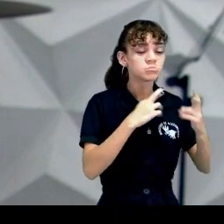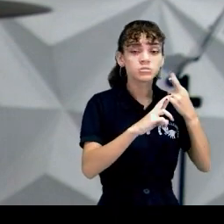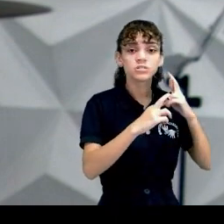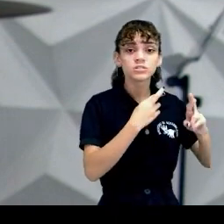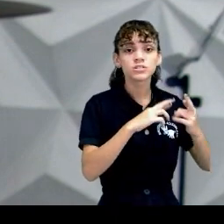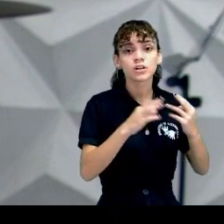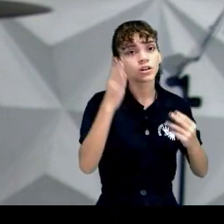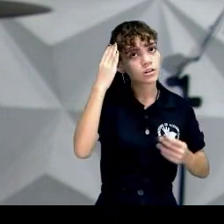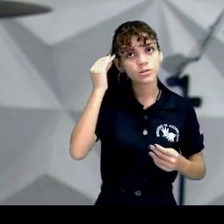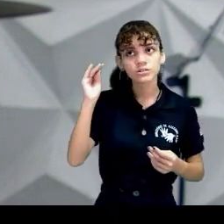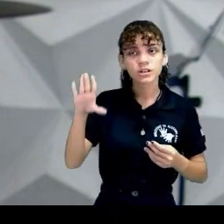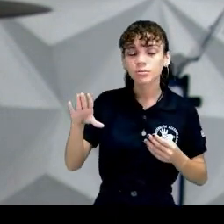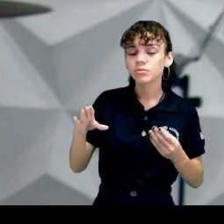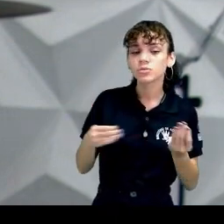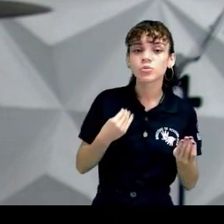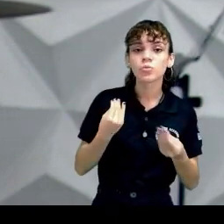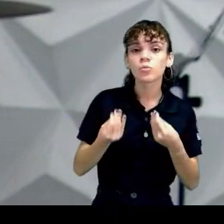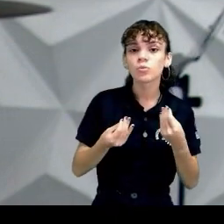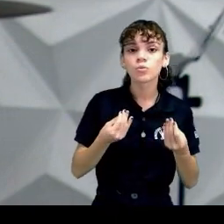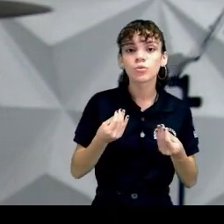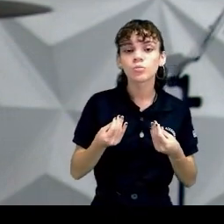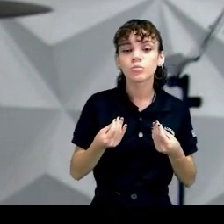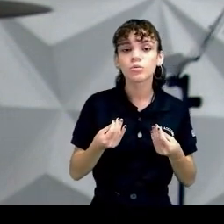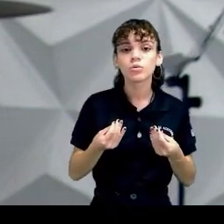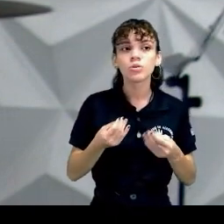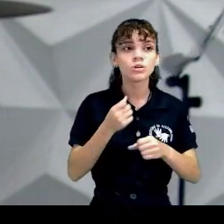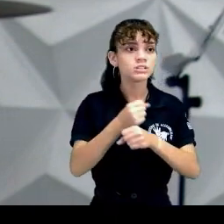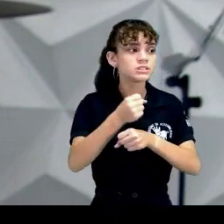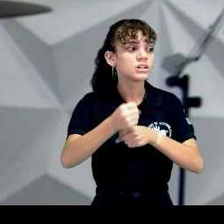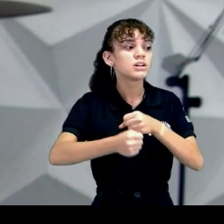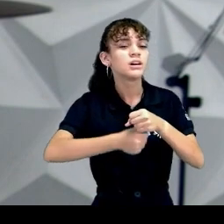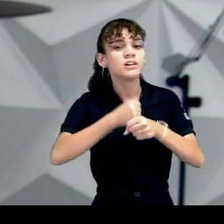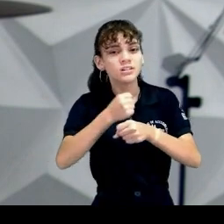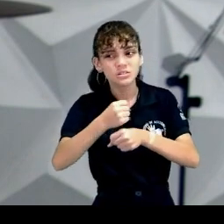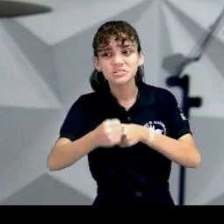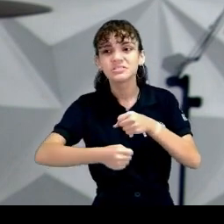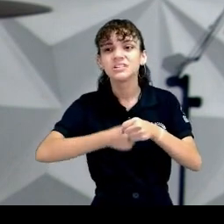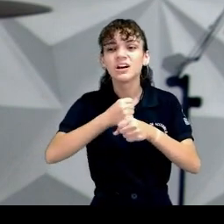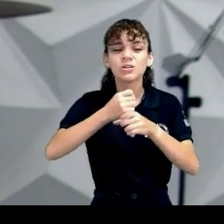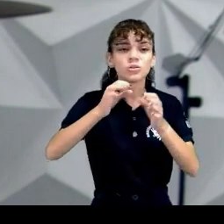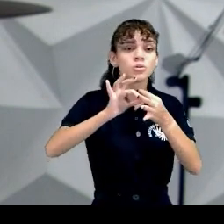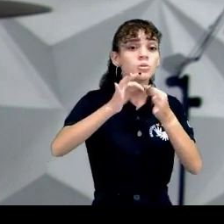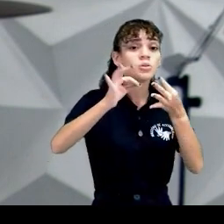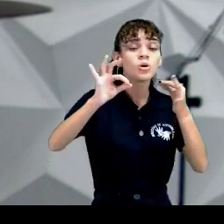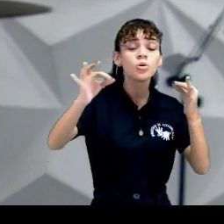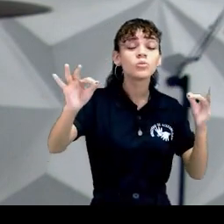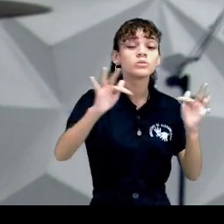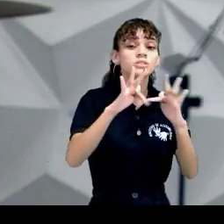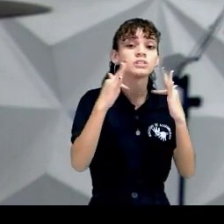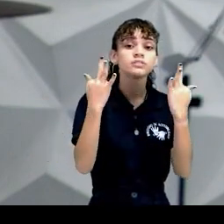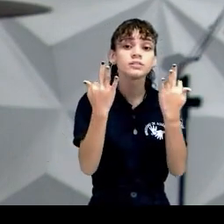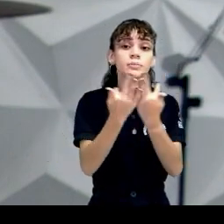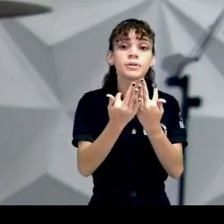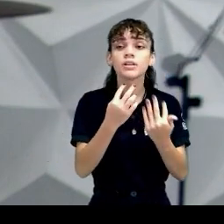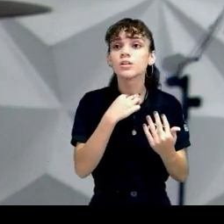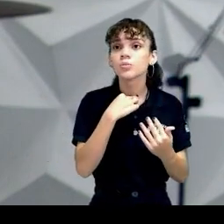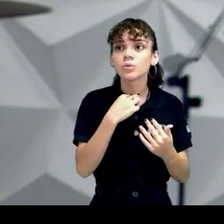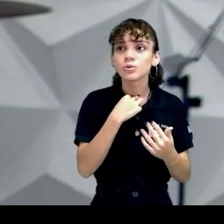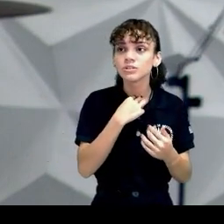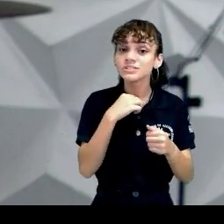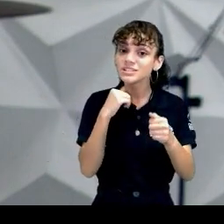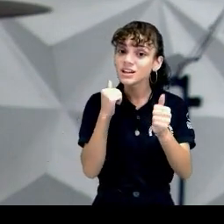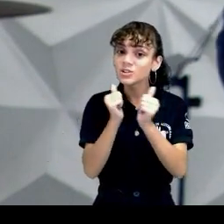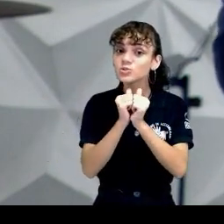tempo eles não podiam nem ter proximidade com os seus amados. Eu imagino o anseio deles. Eu não sei se você já viajou, passou muito